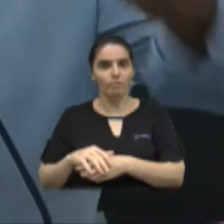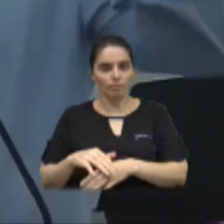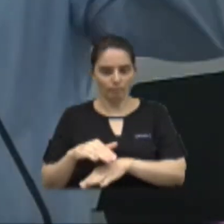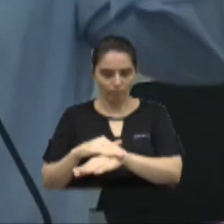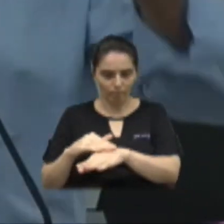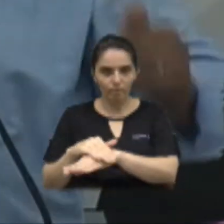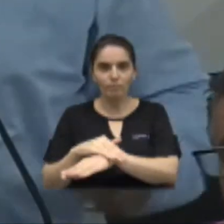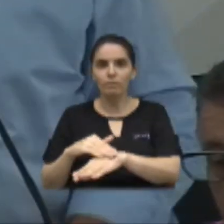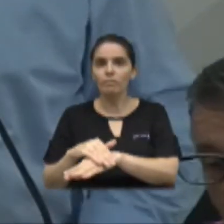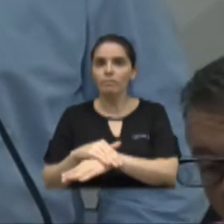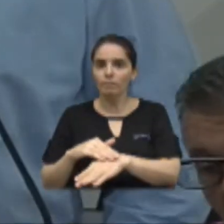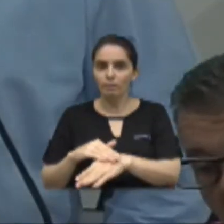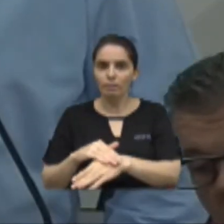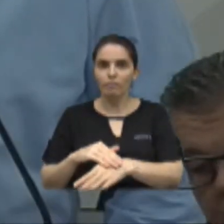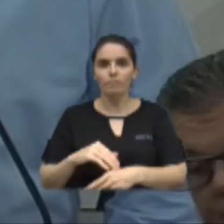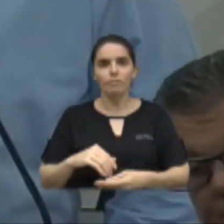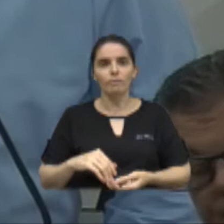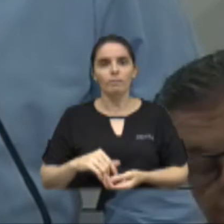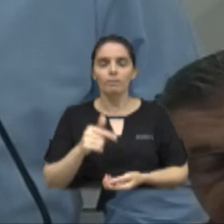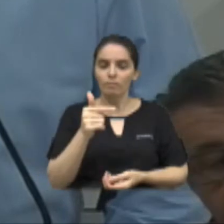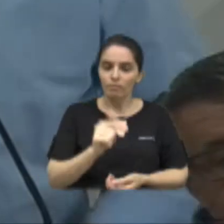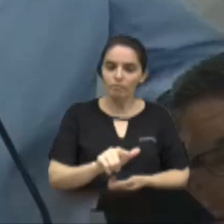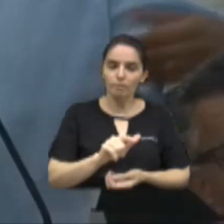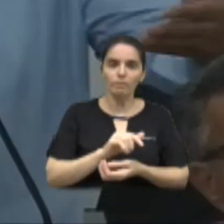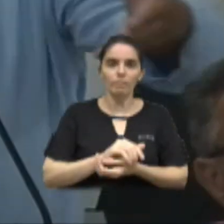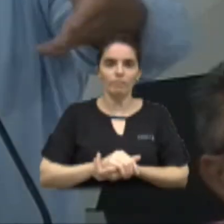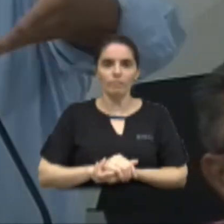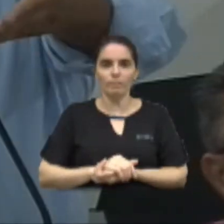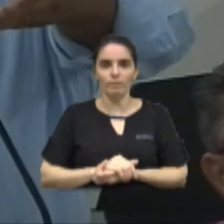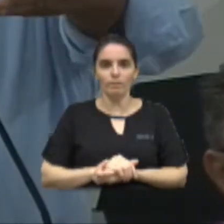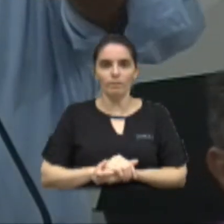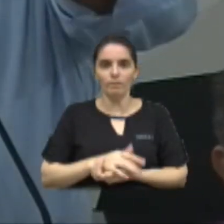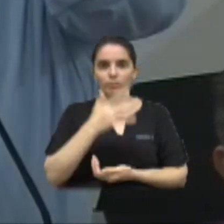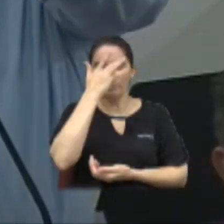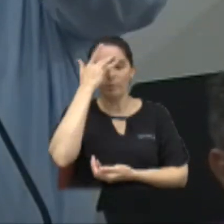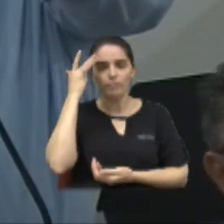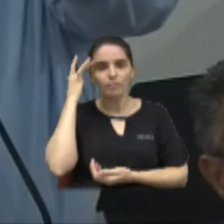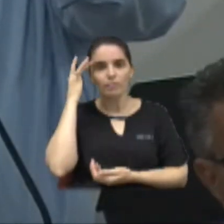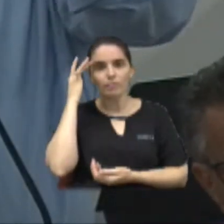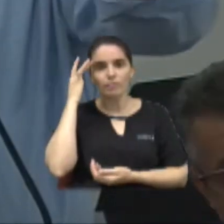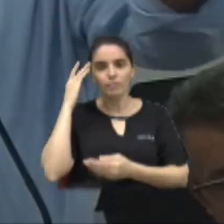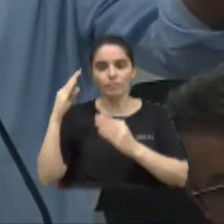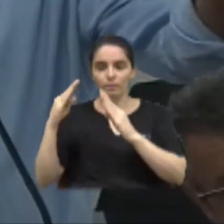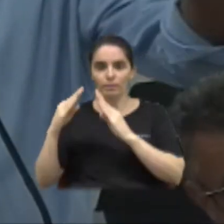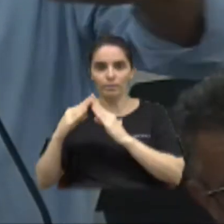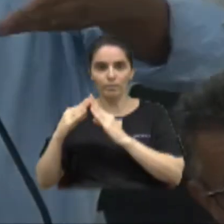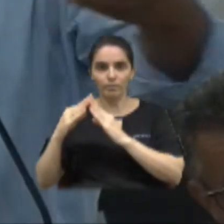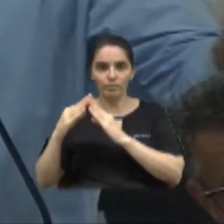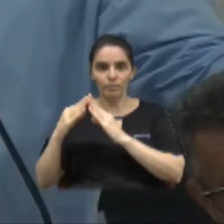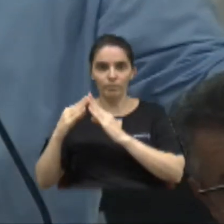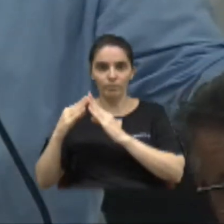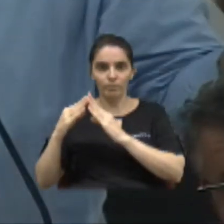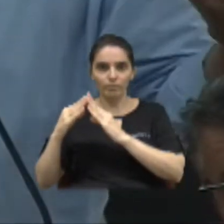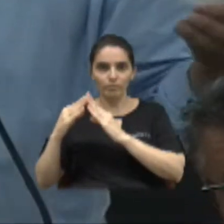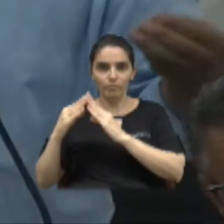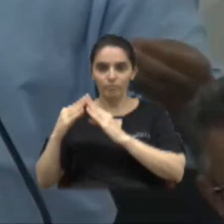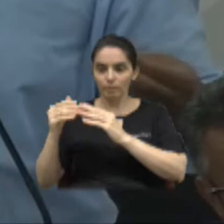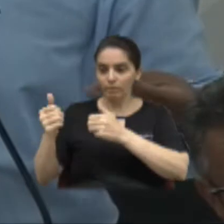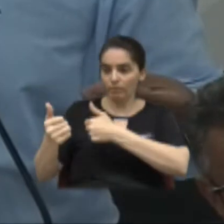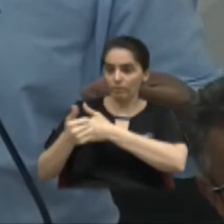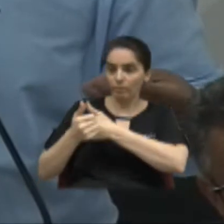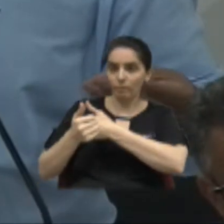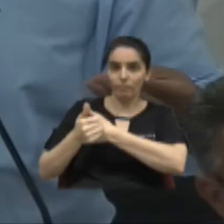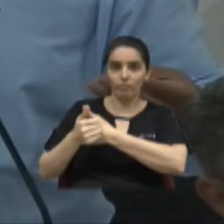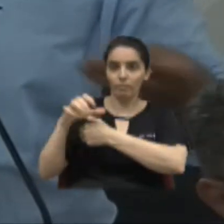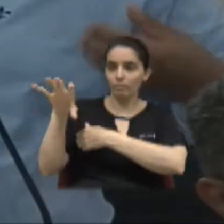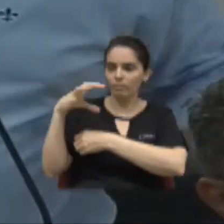algumas coisas, vamos fazer teste de novo. O rapaz falou que mora virando o quarteirão, Rafael, virando o quarteirão, tomou 8